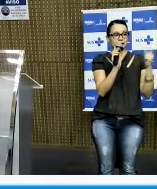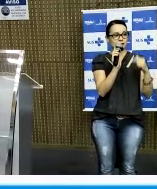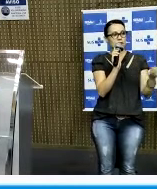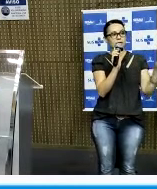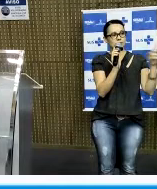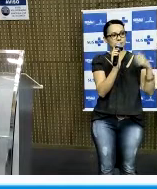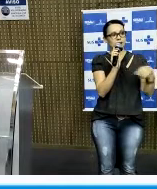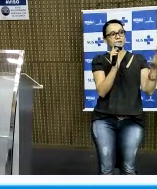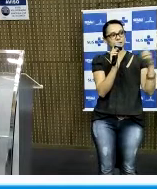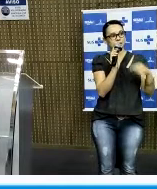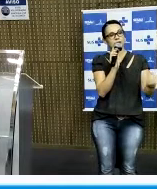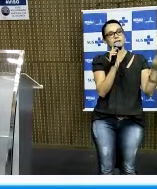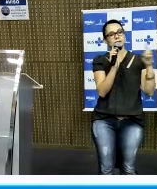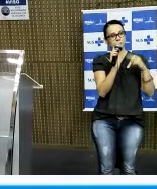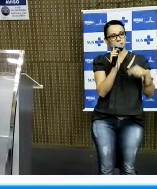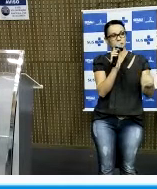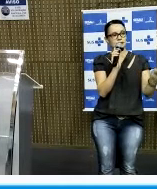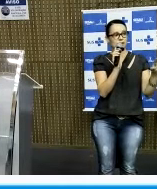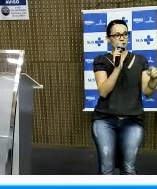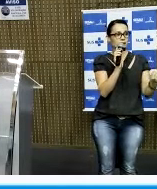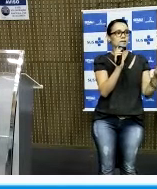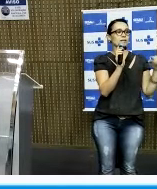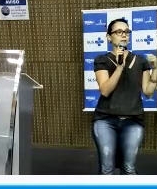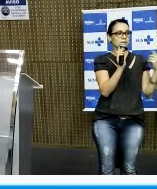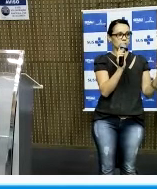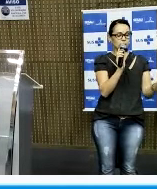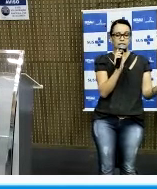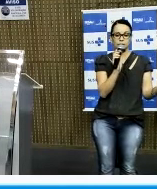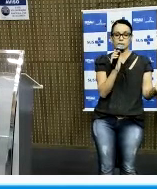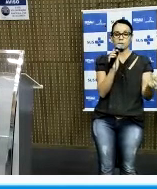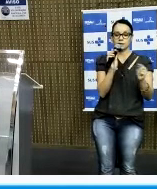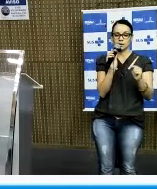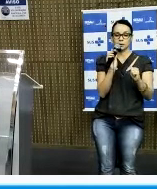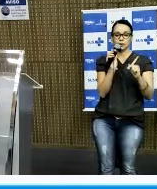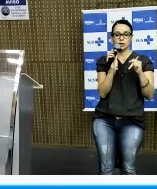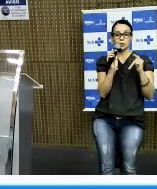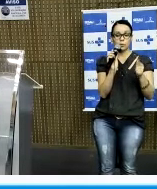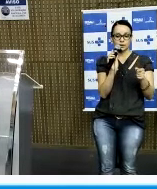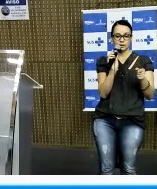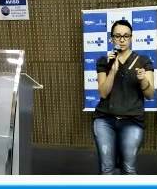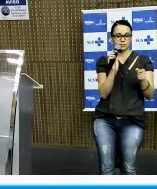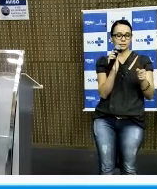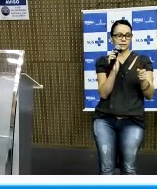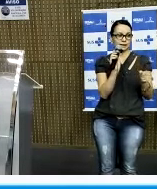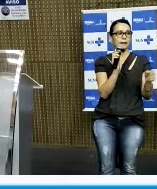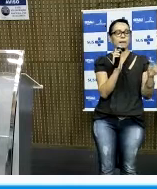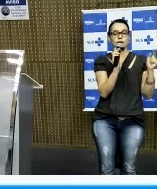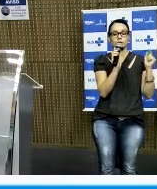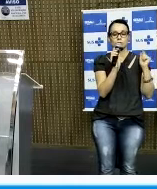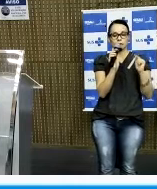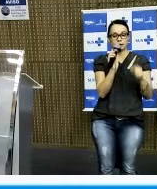Então, desses 43 pacientes que nós acompanhamos, o percentual de cura,